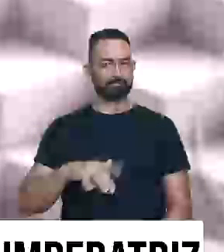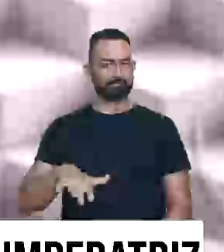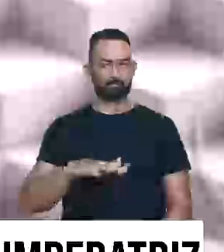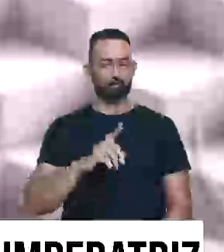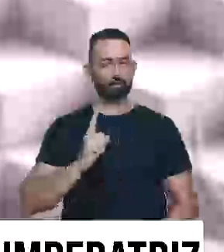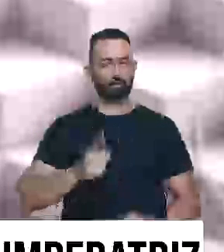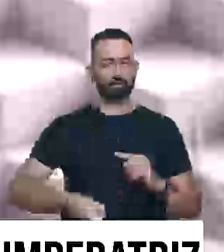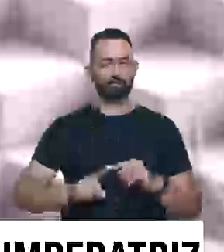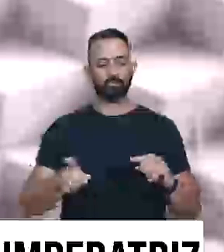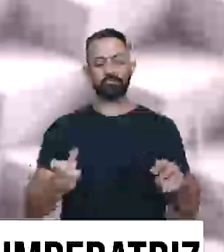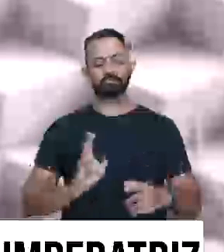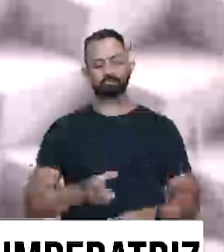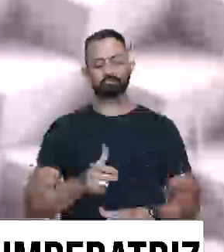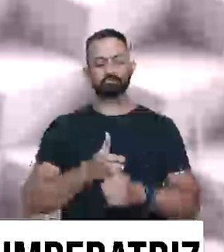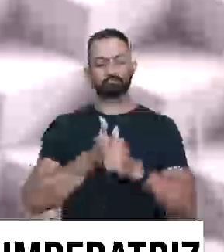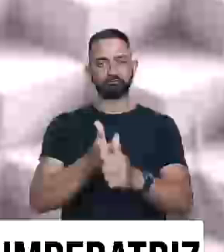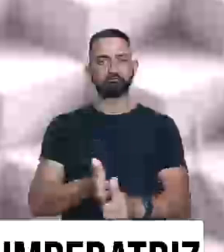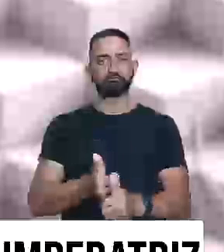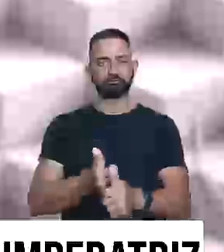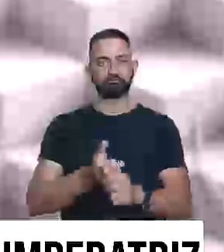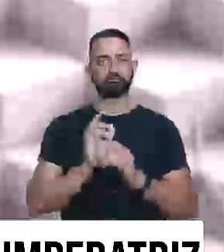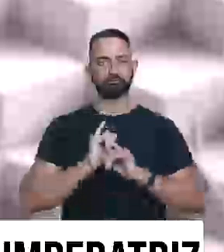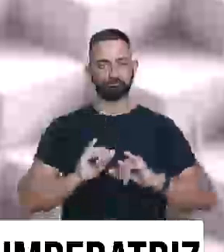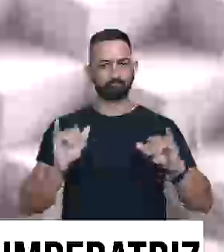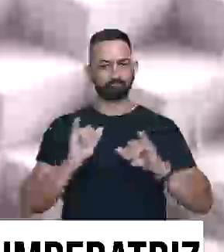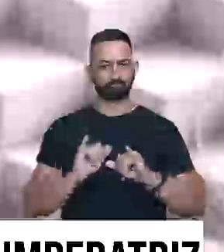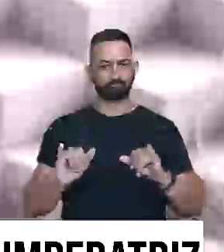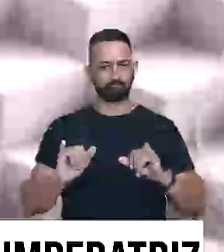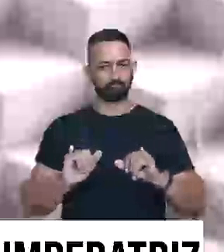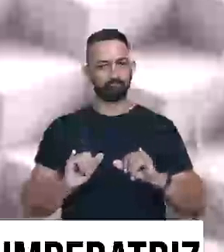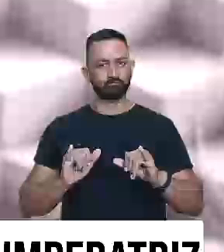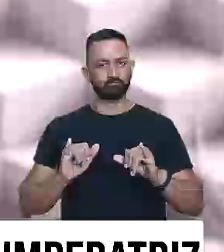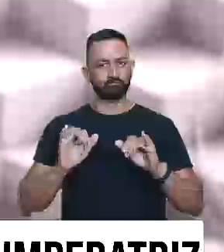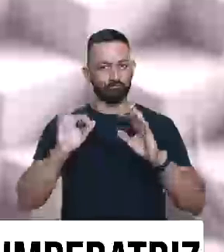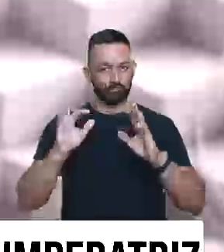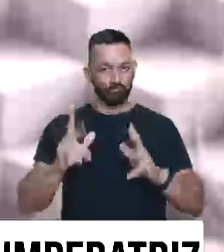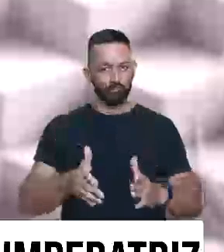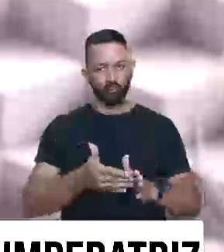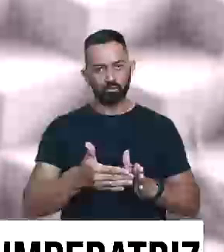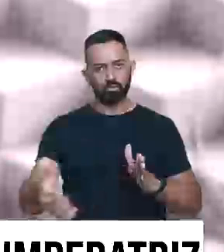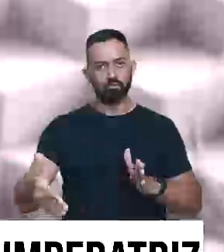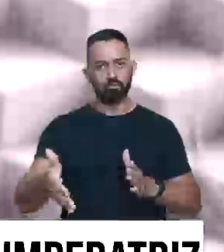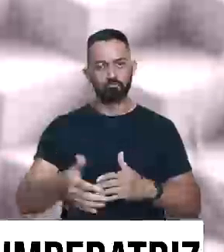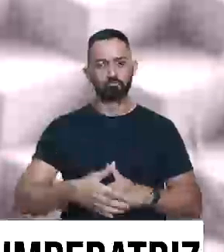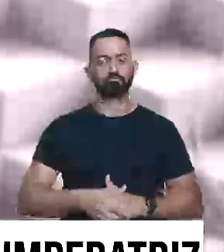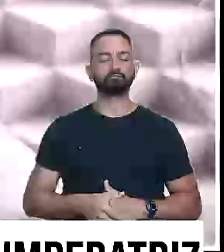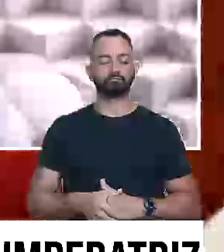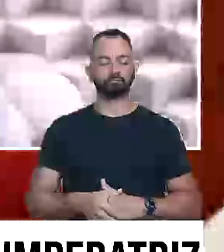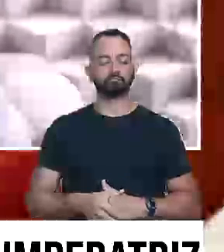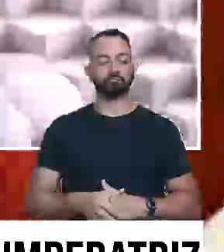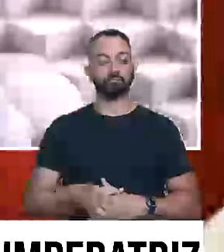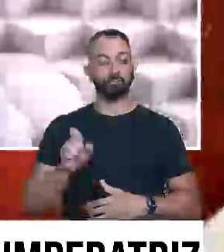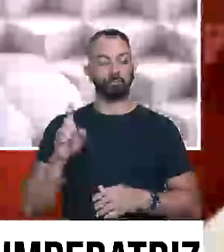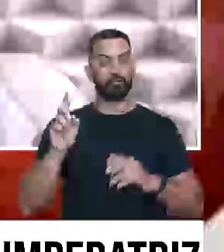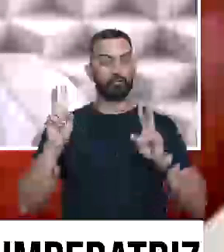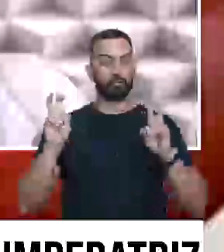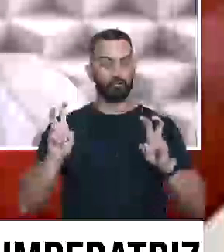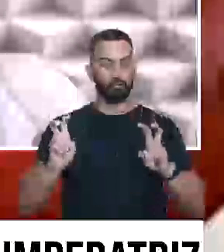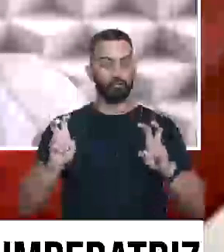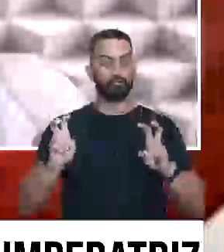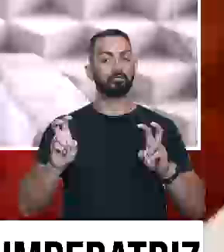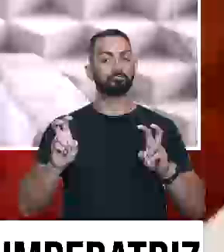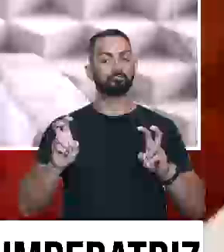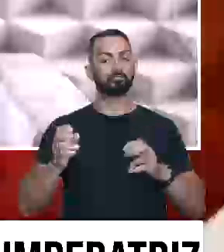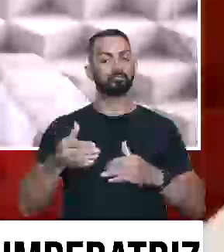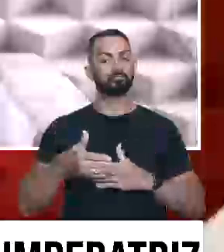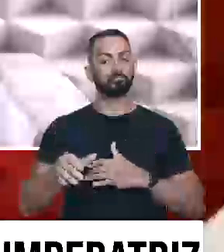na região, né? A gente vai seguir acompanhando com todas as informações, andando aí ao longo dos últimos dias. É isso, esse é um assunto